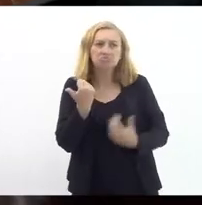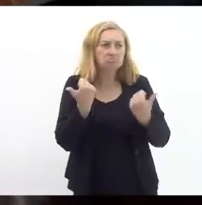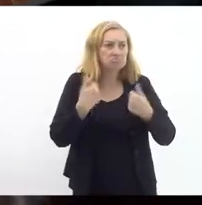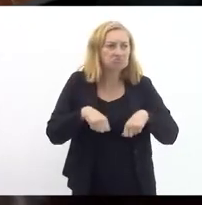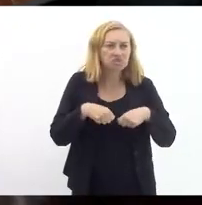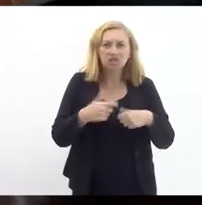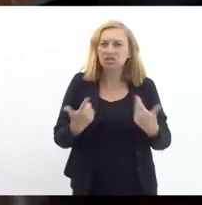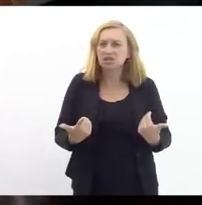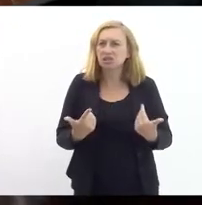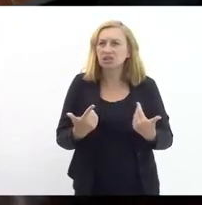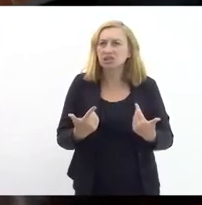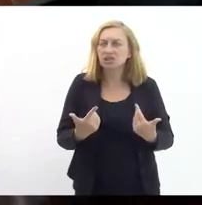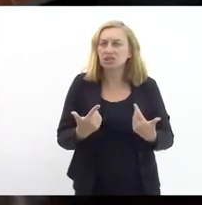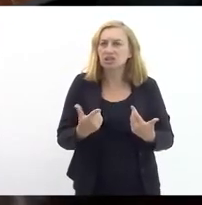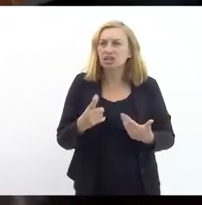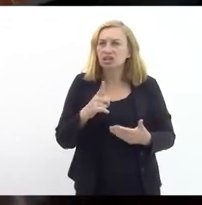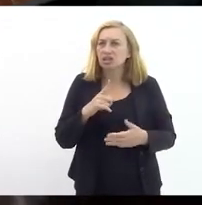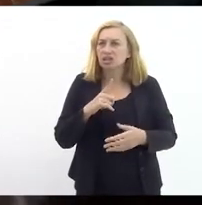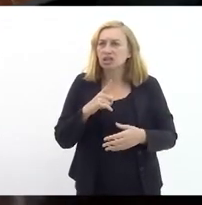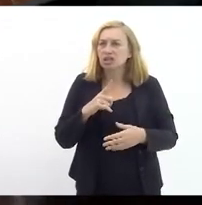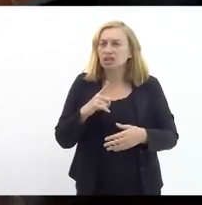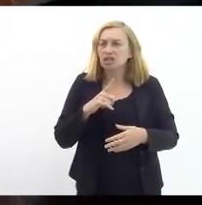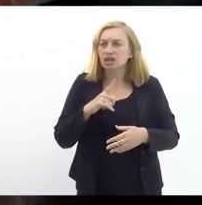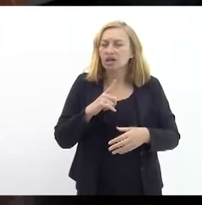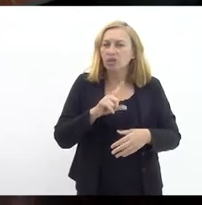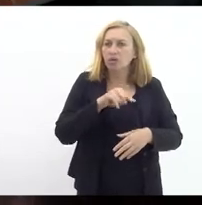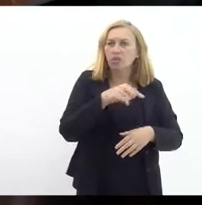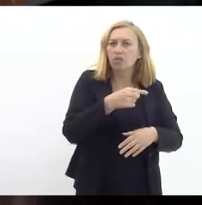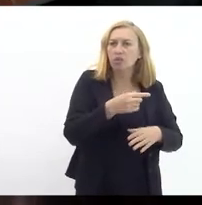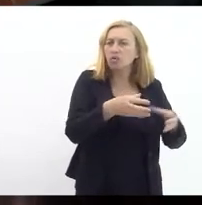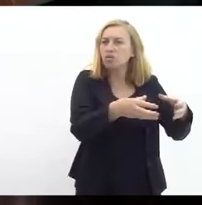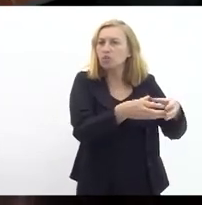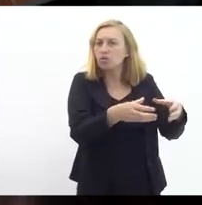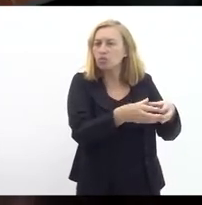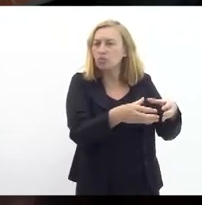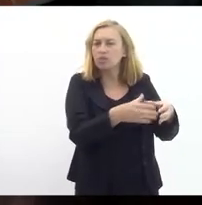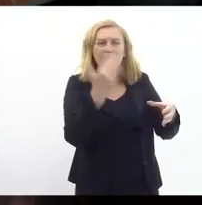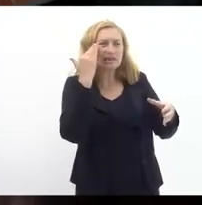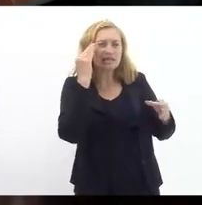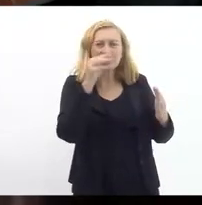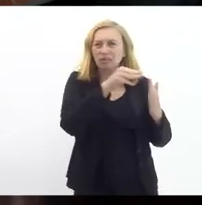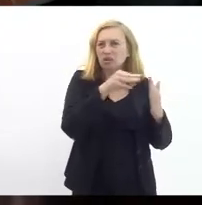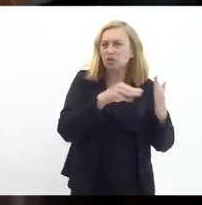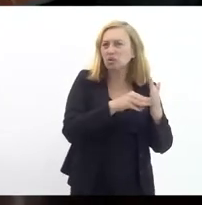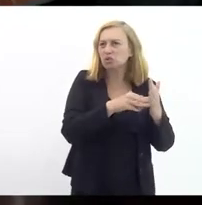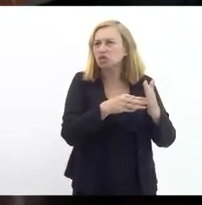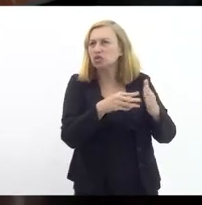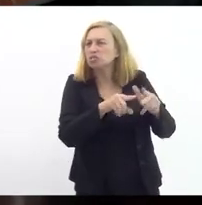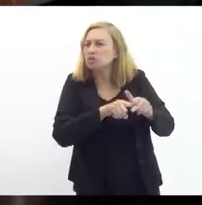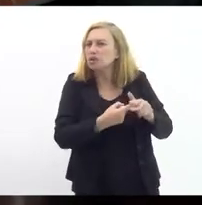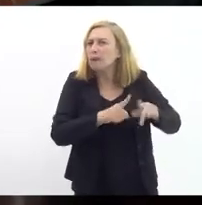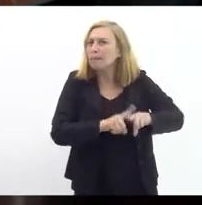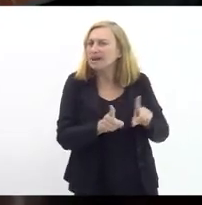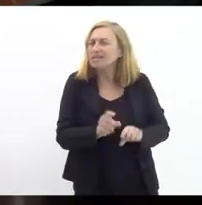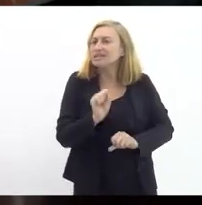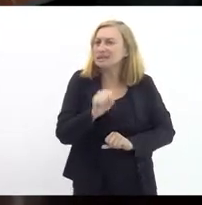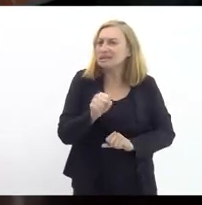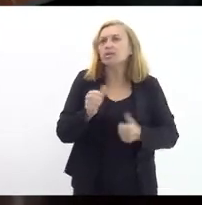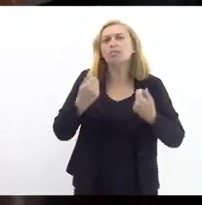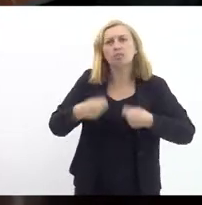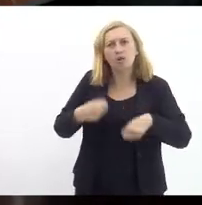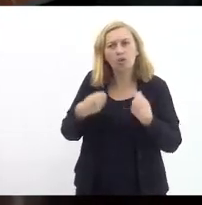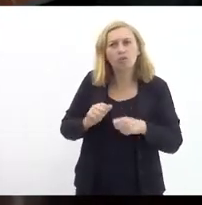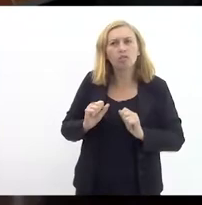dispor de pessoal que entenda sobre qual a melhor metodologia de manutenção, mas que sim possam